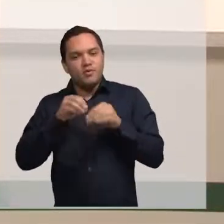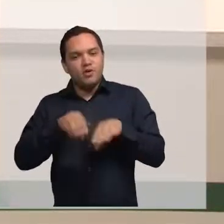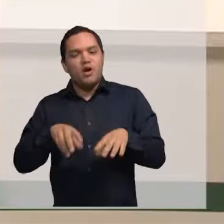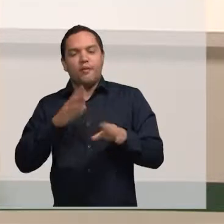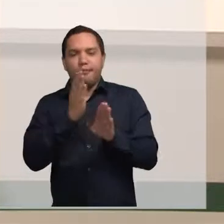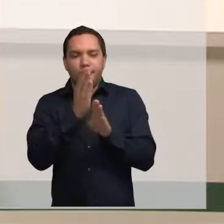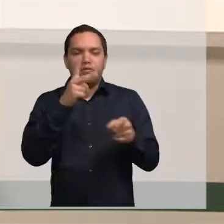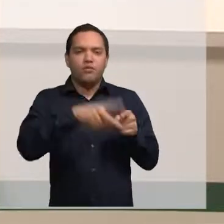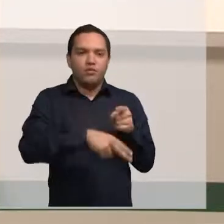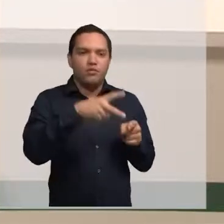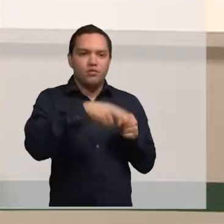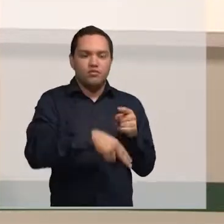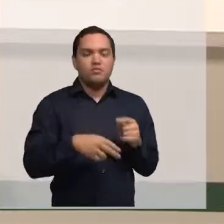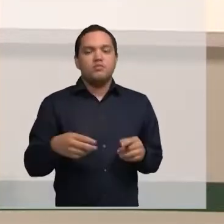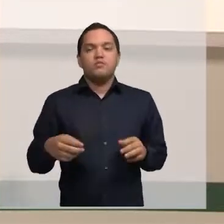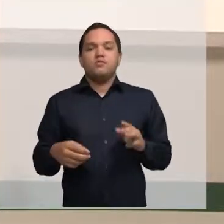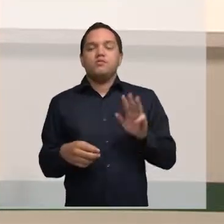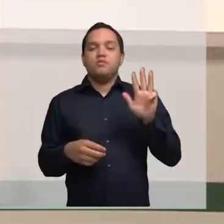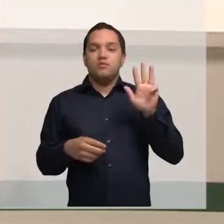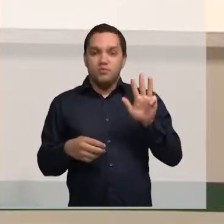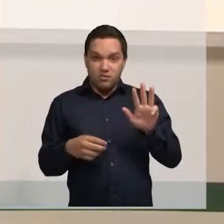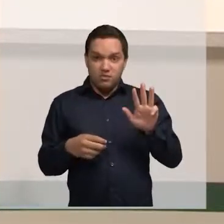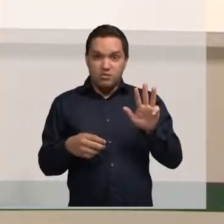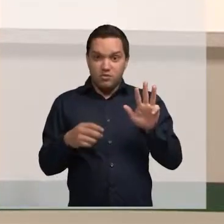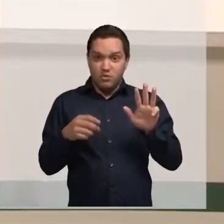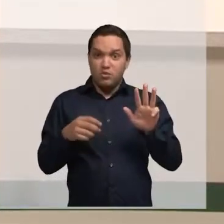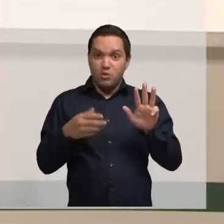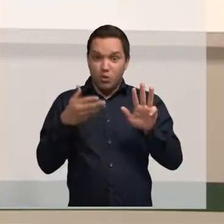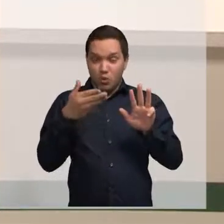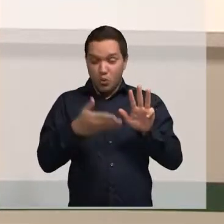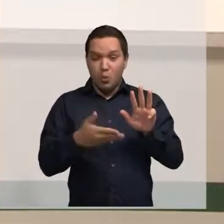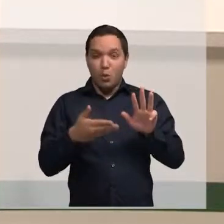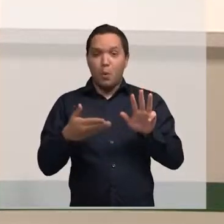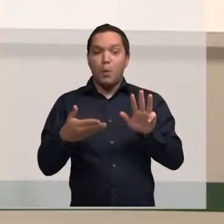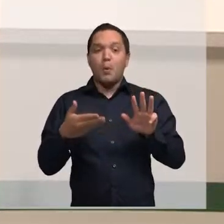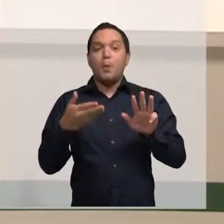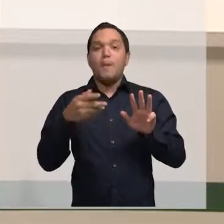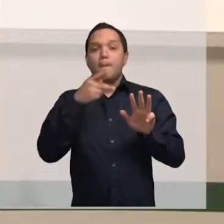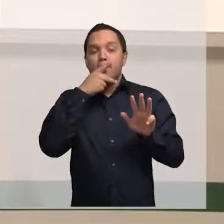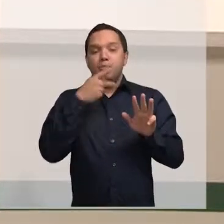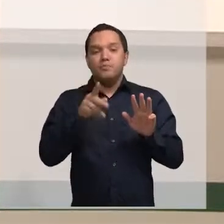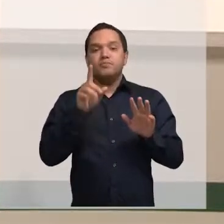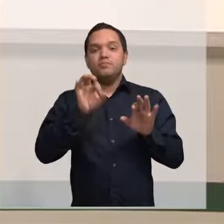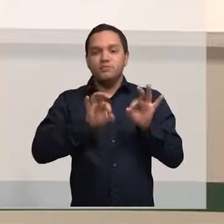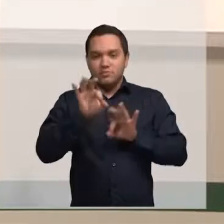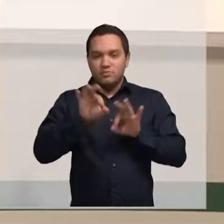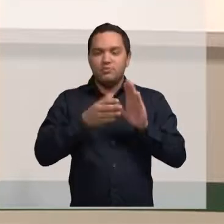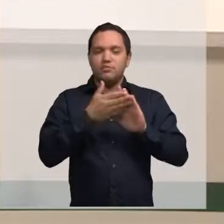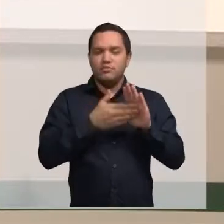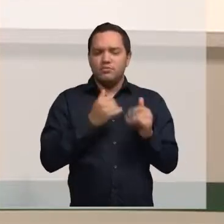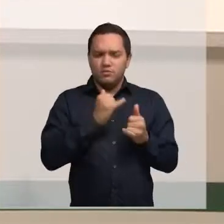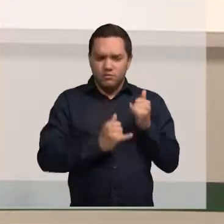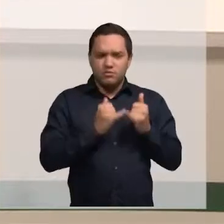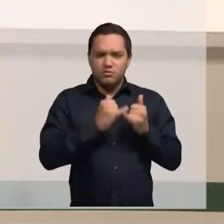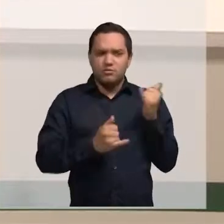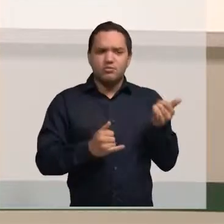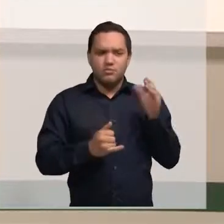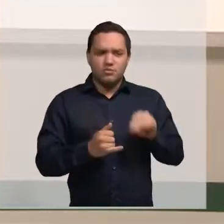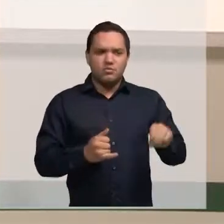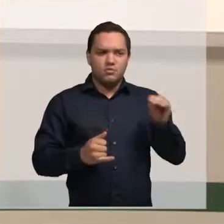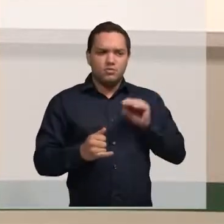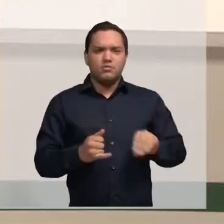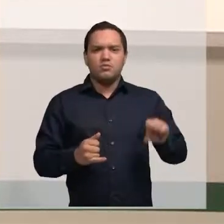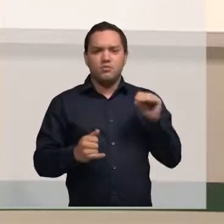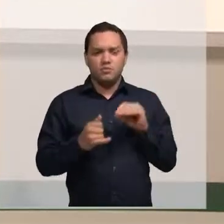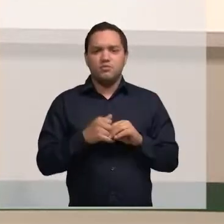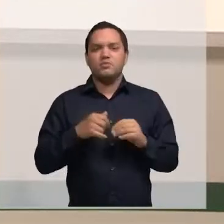ex-presidente Luiz Inácio Lula da Silva também está fazendo uma pauta parecida. A principal financeira do Brasil patrocina aquele jornal que o Ciro